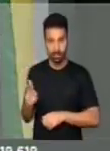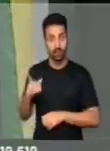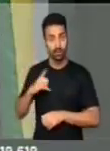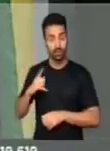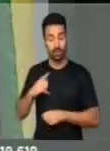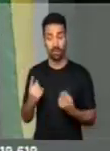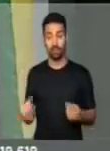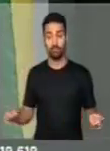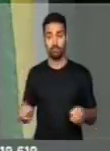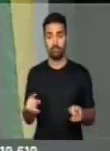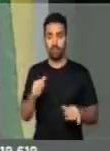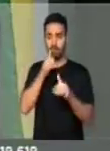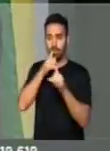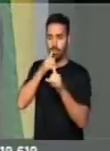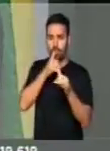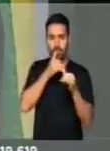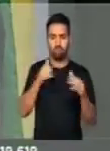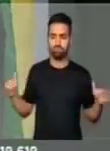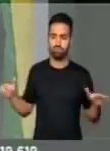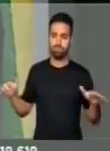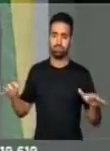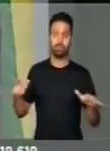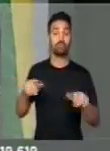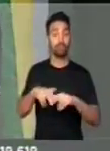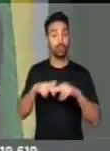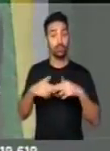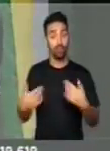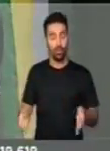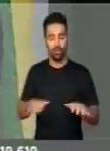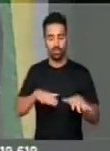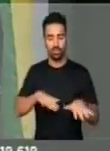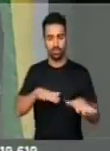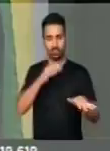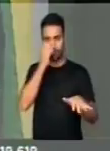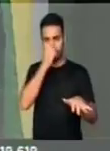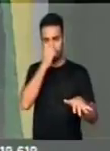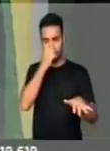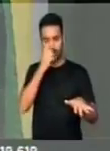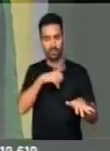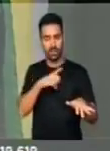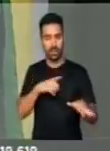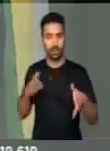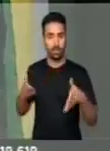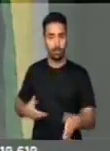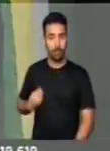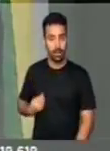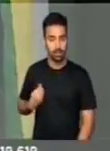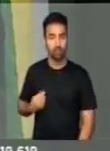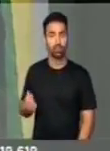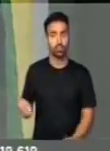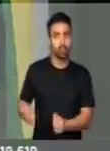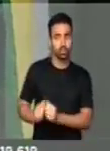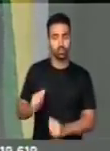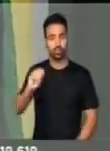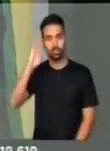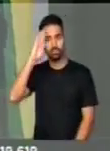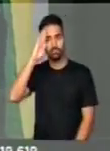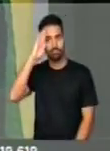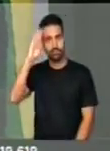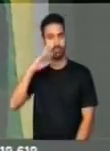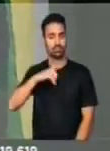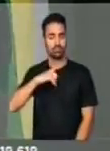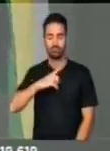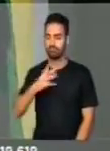do Batalhão. E esse desfile é um desfile também que tem a participação das forças, né, militares, um